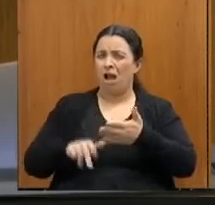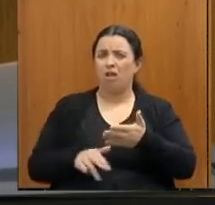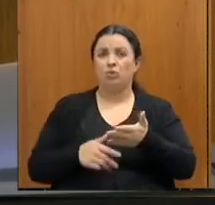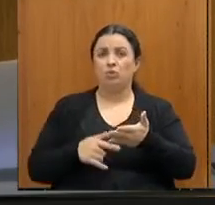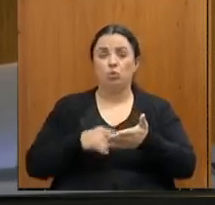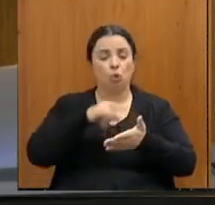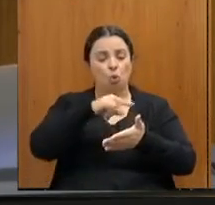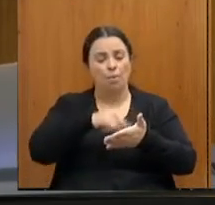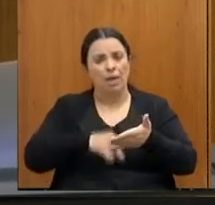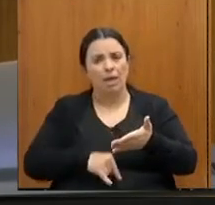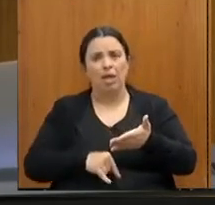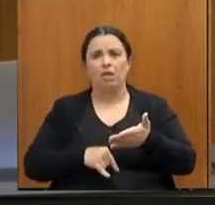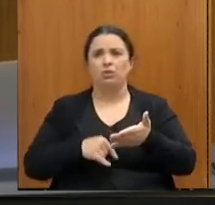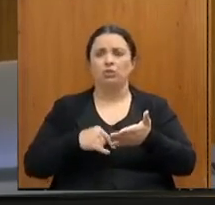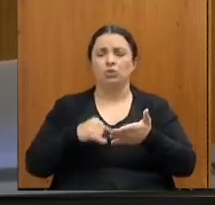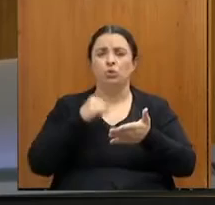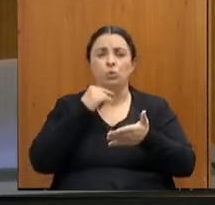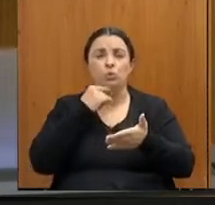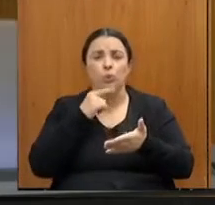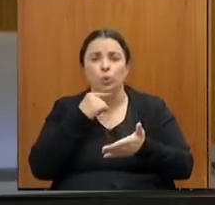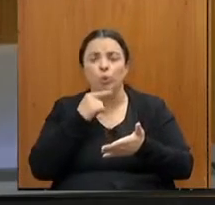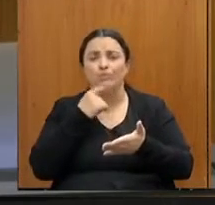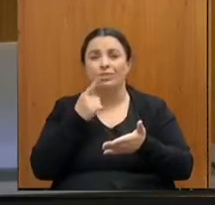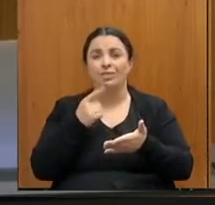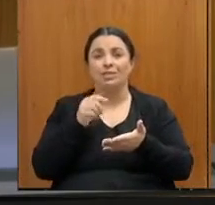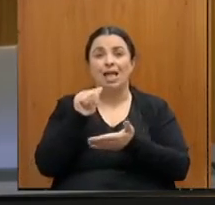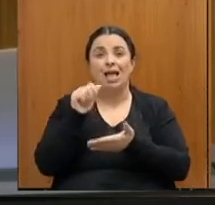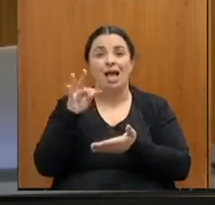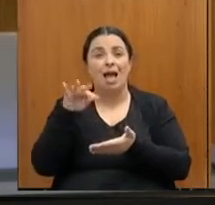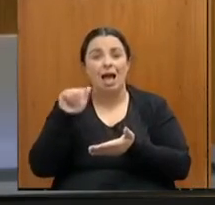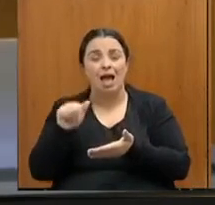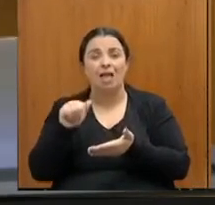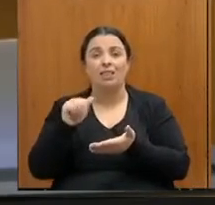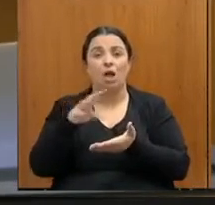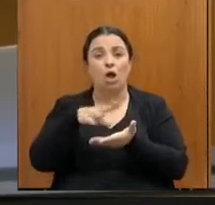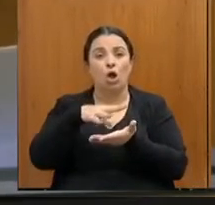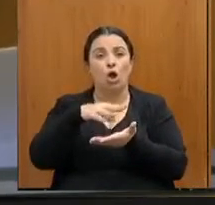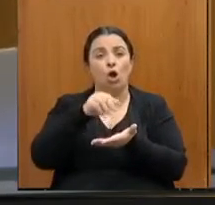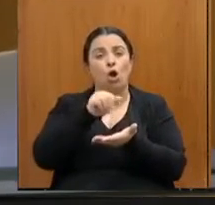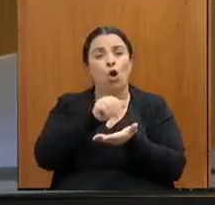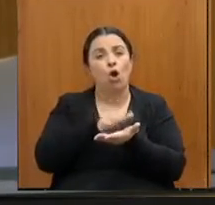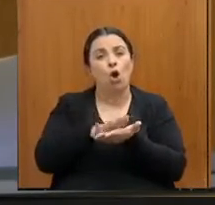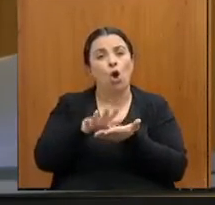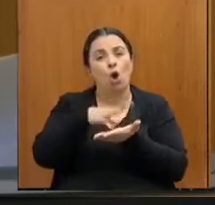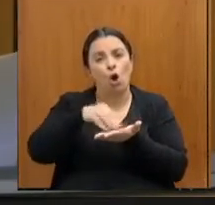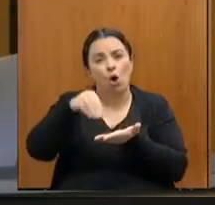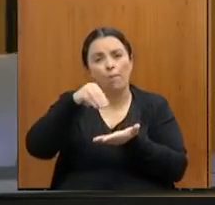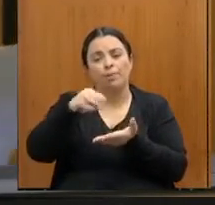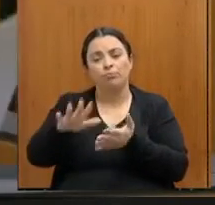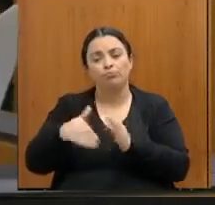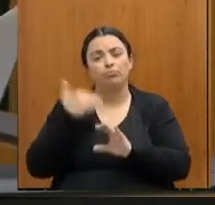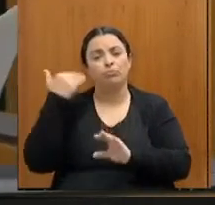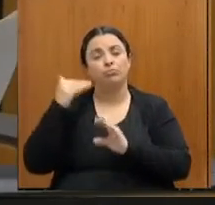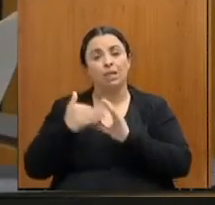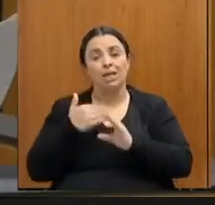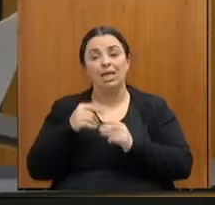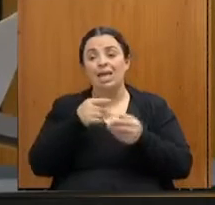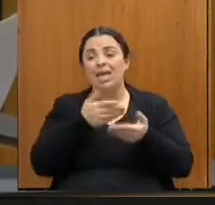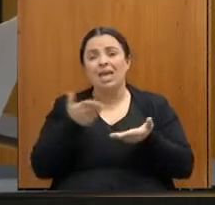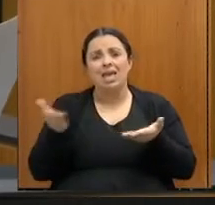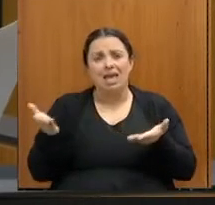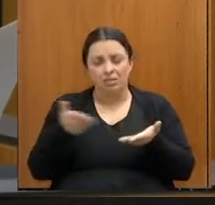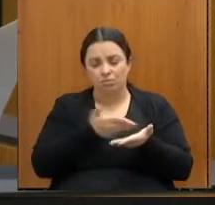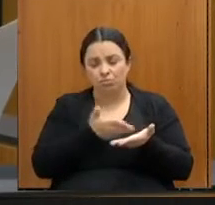questionamentos cópias de atas enfim os documentos que chegaram as minhas mãos Presidente eu tenho